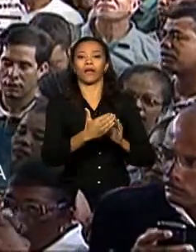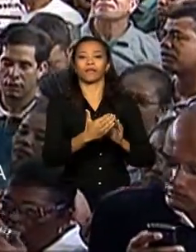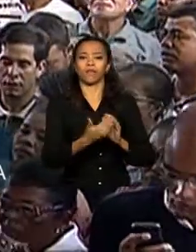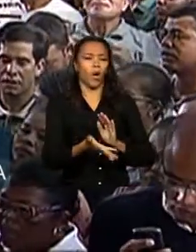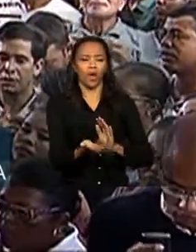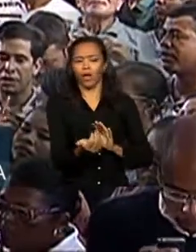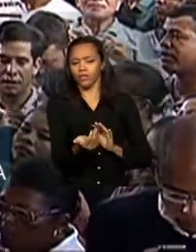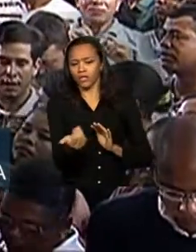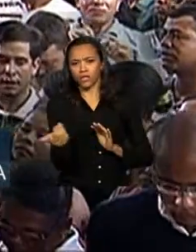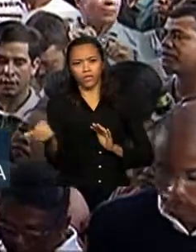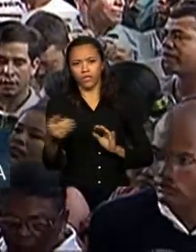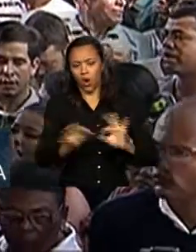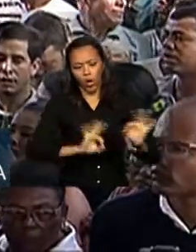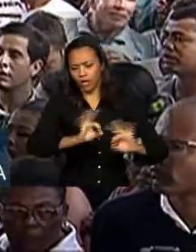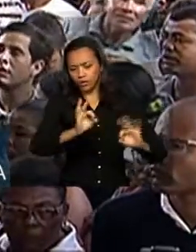seus panos